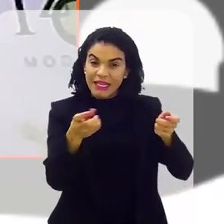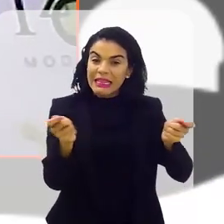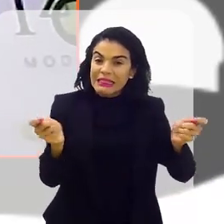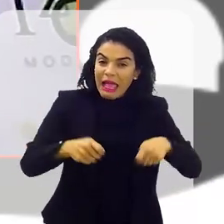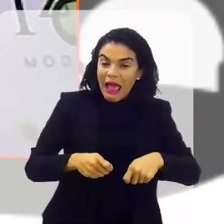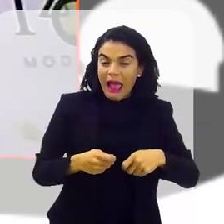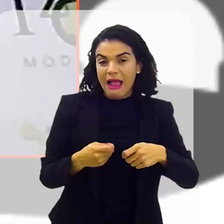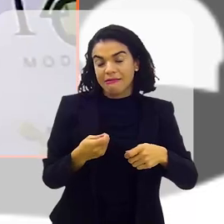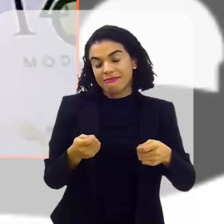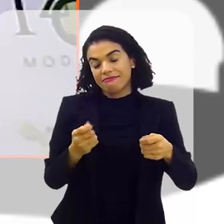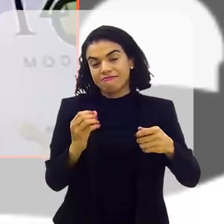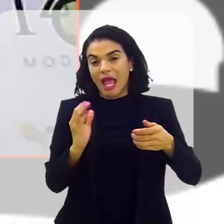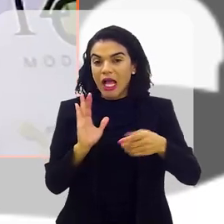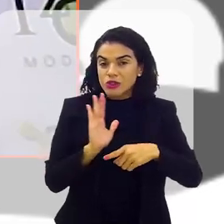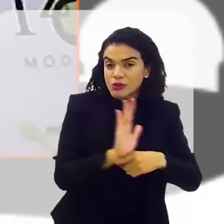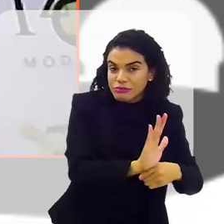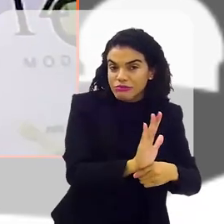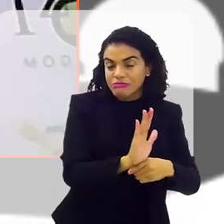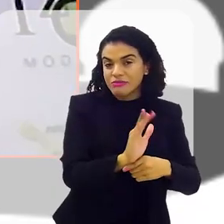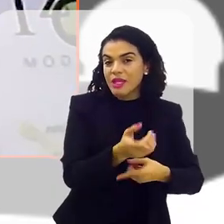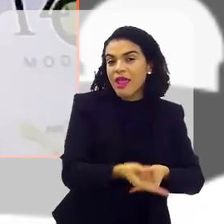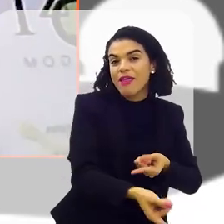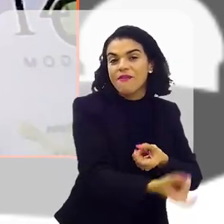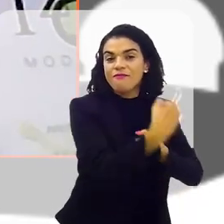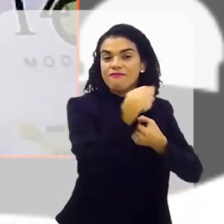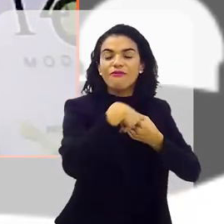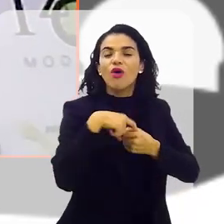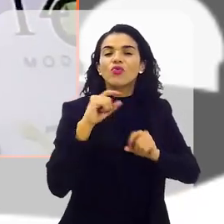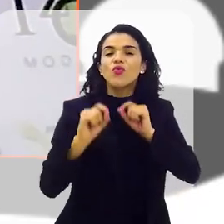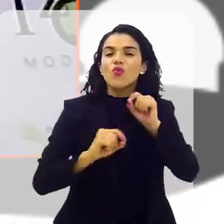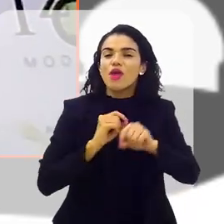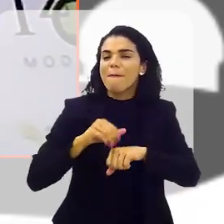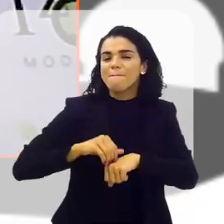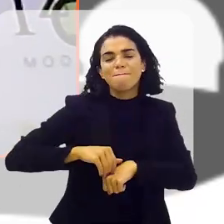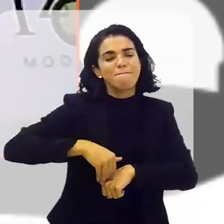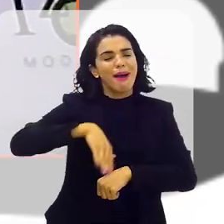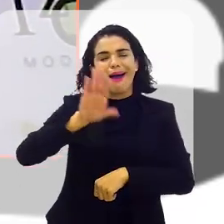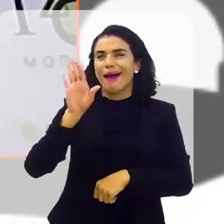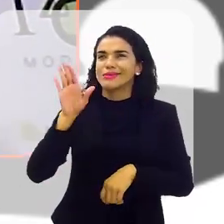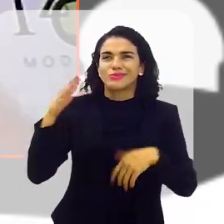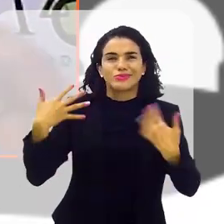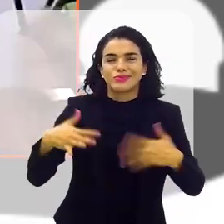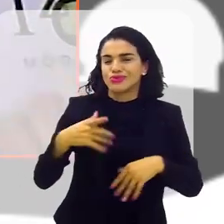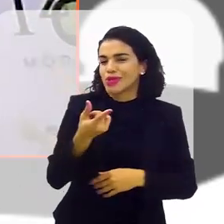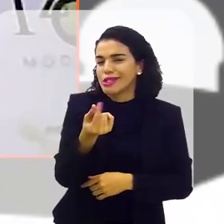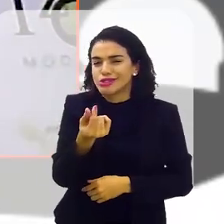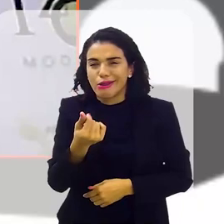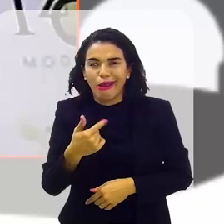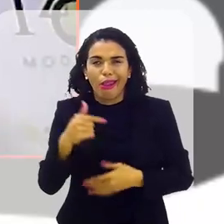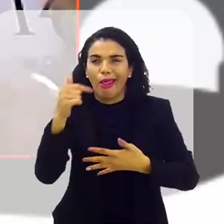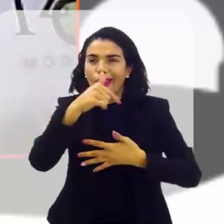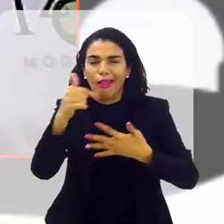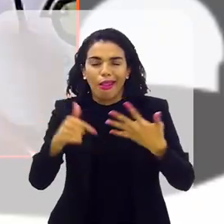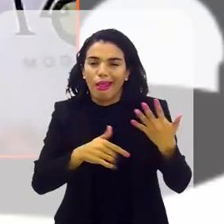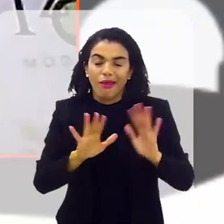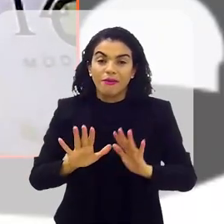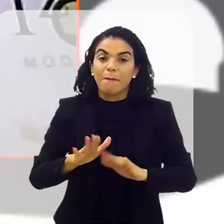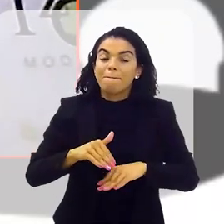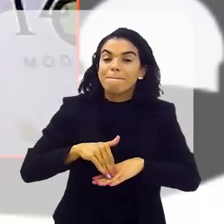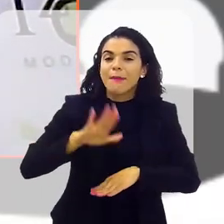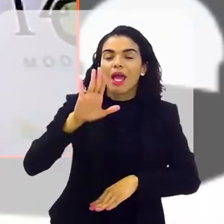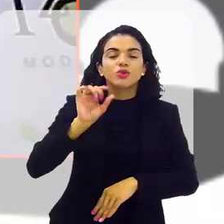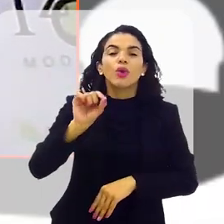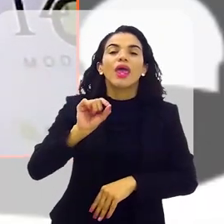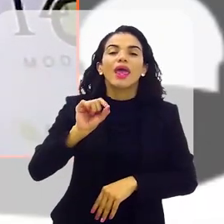nos ajudar vai ter de retorno muito mais ou que dinheiro ou que etc etc